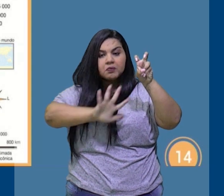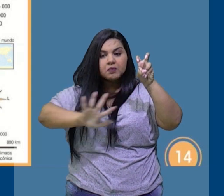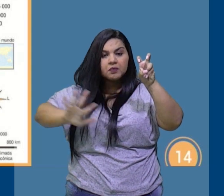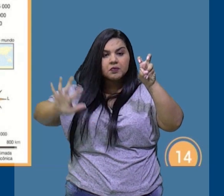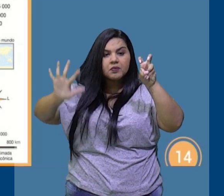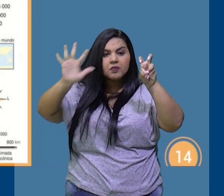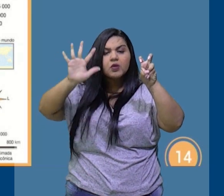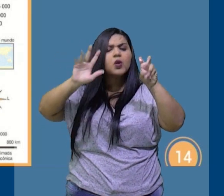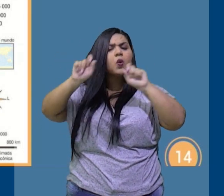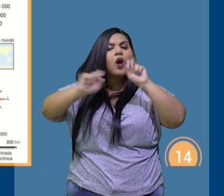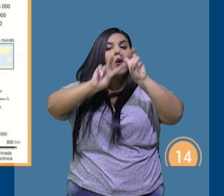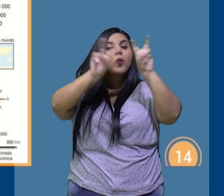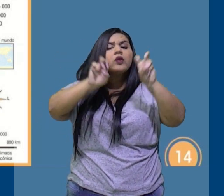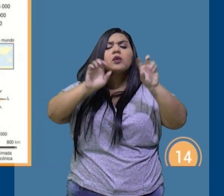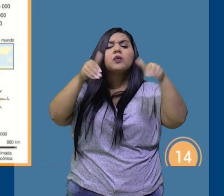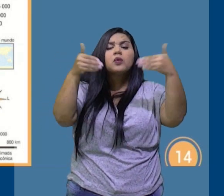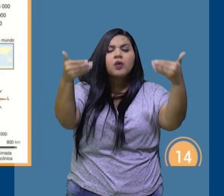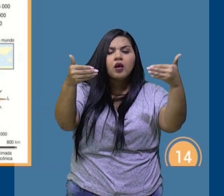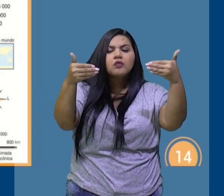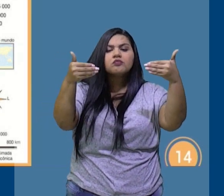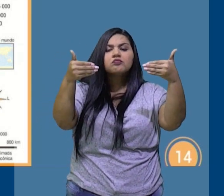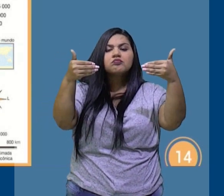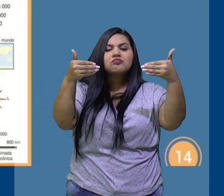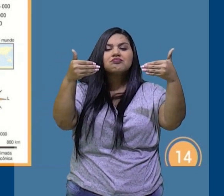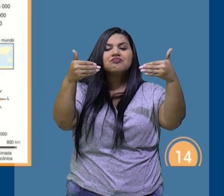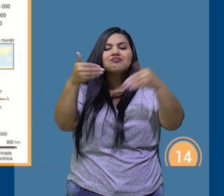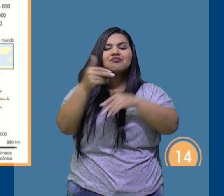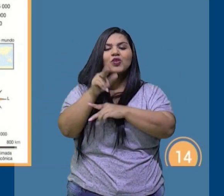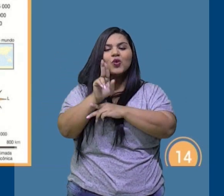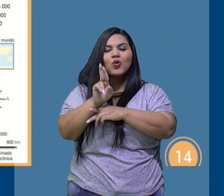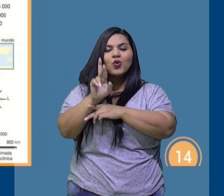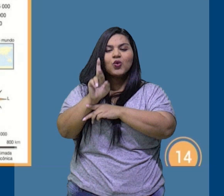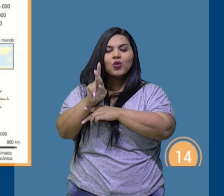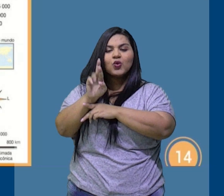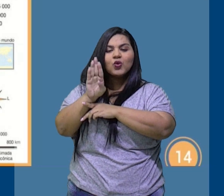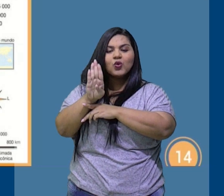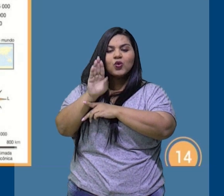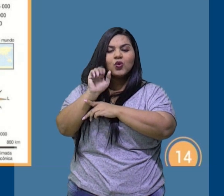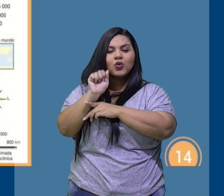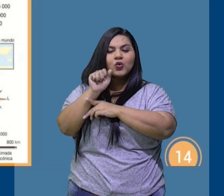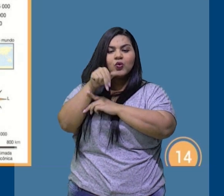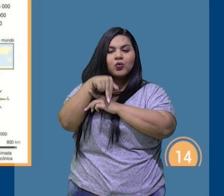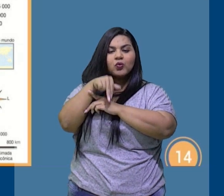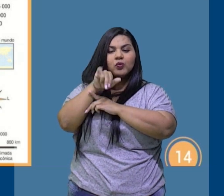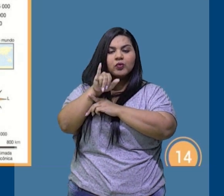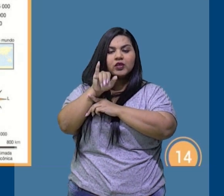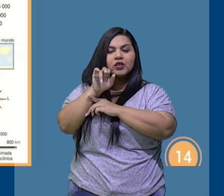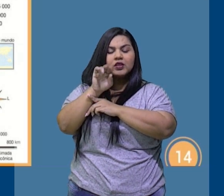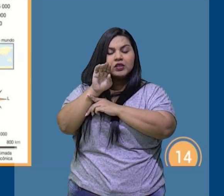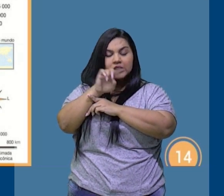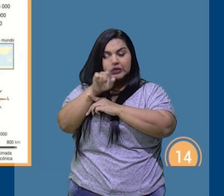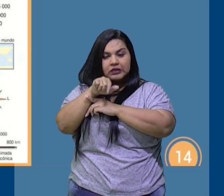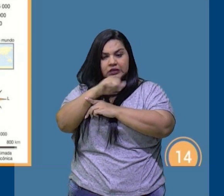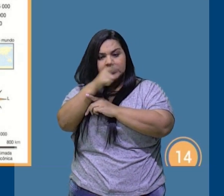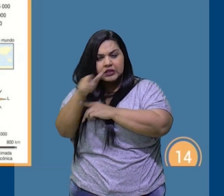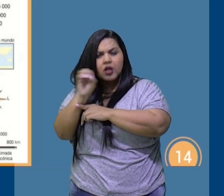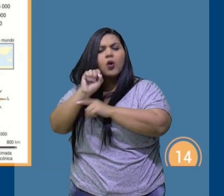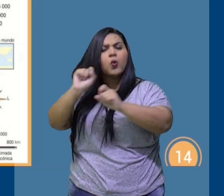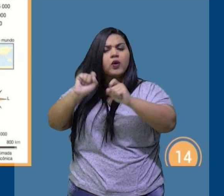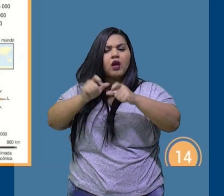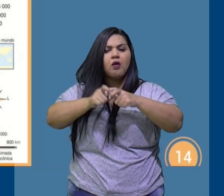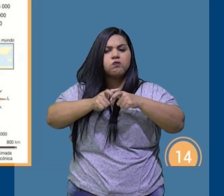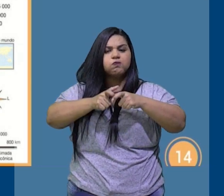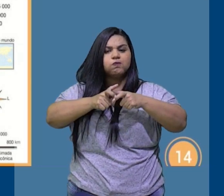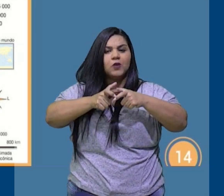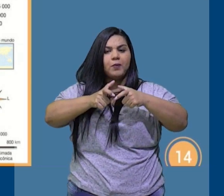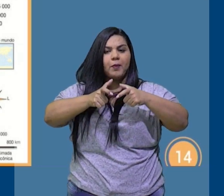aqui é urbanização, né, então eu vou observar a urbanização, né, que é o crescimento do